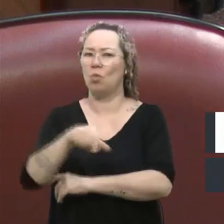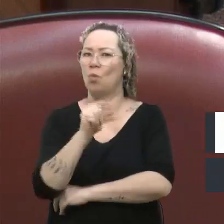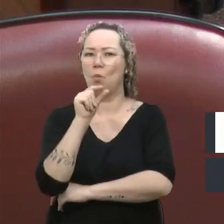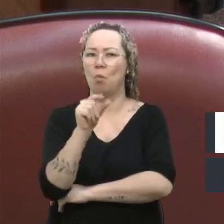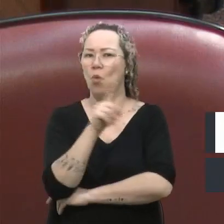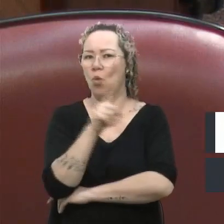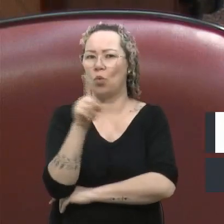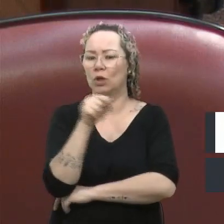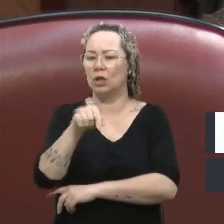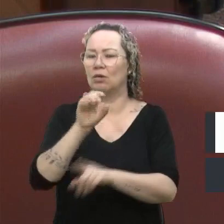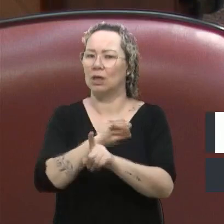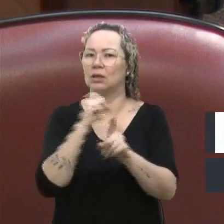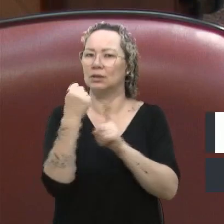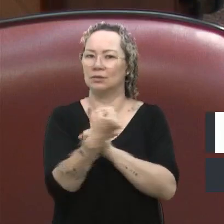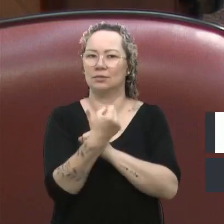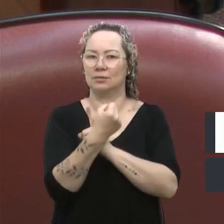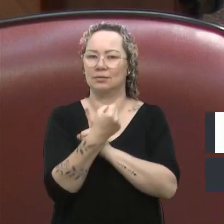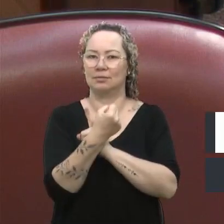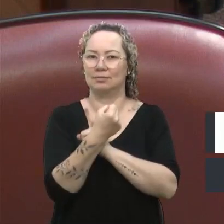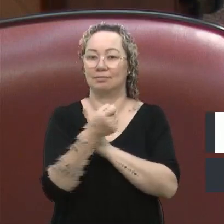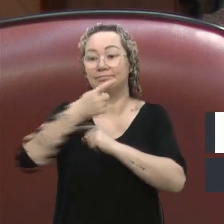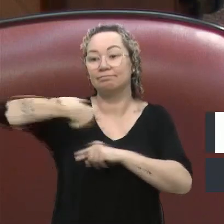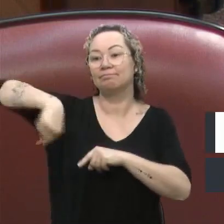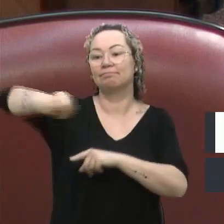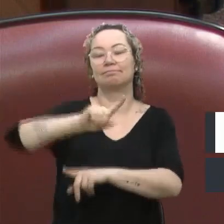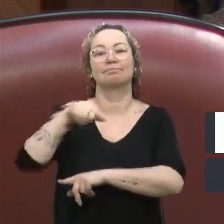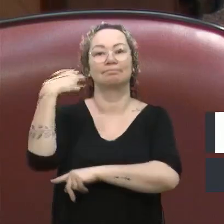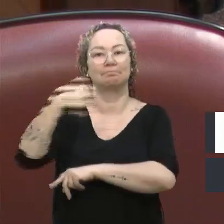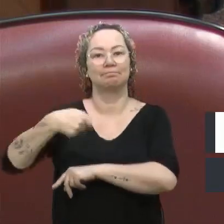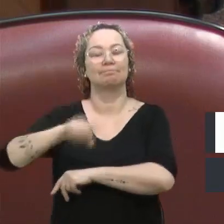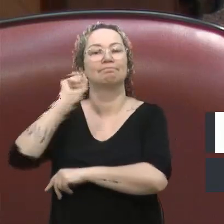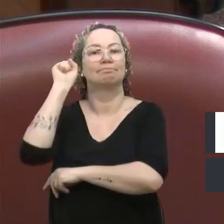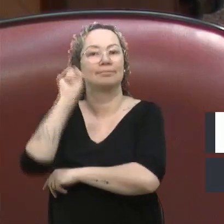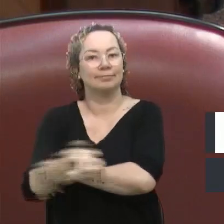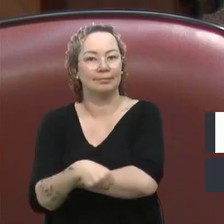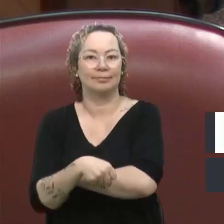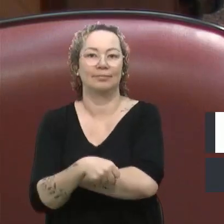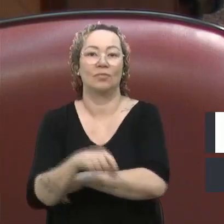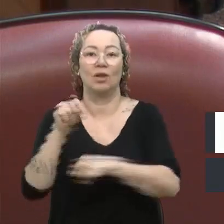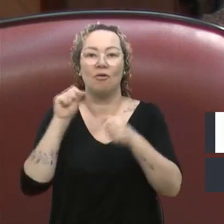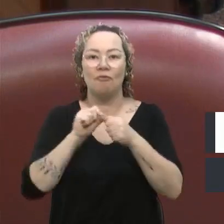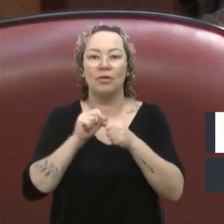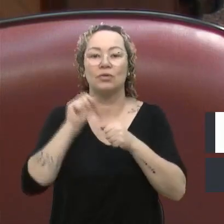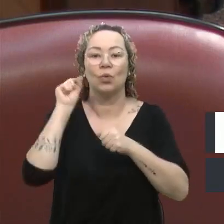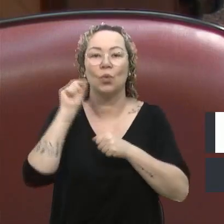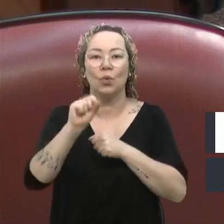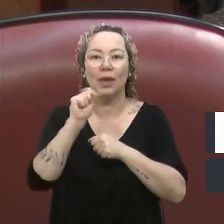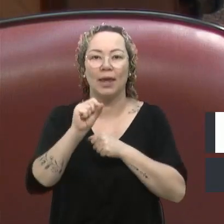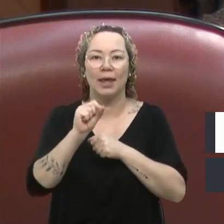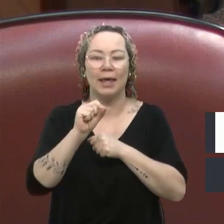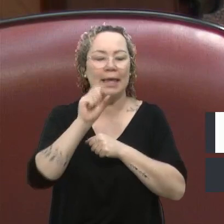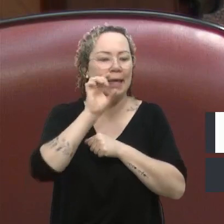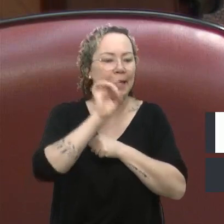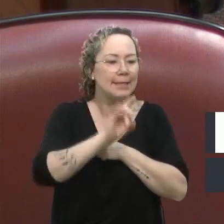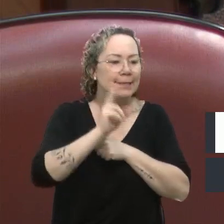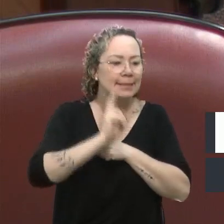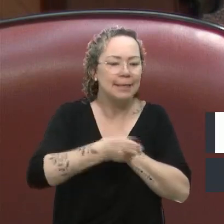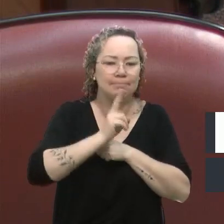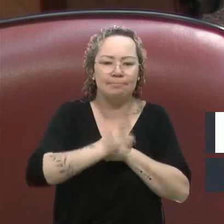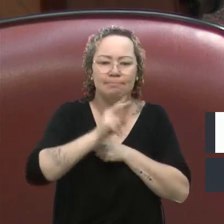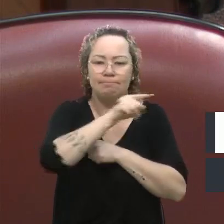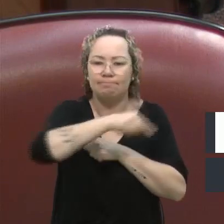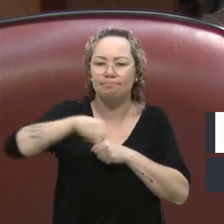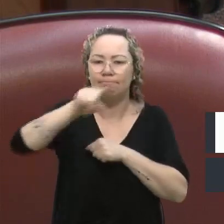nossa sociedade e que nós precisamos, de fato, fazer com que cada vez mais estas pessoas, vereador Lucas, possam